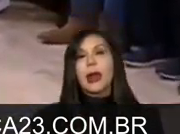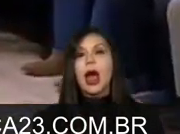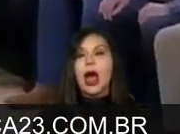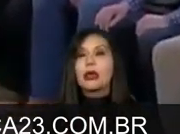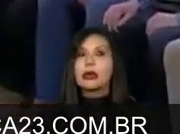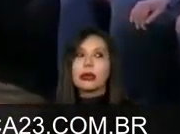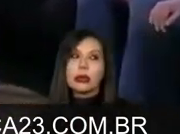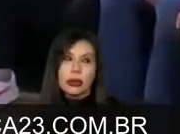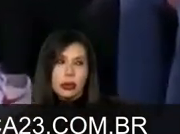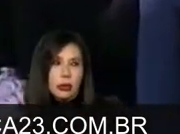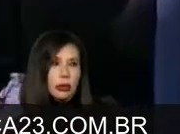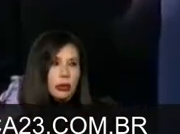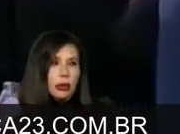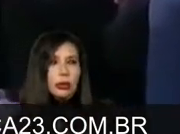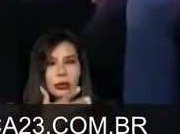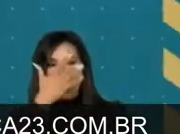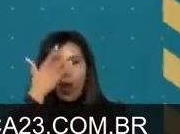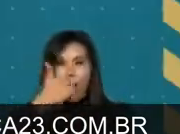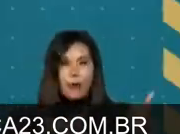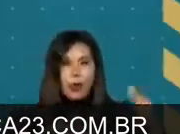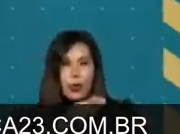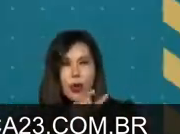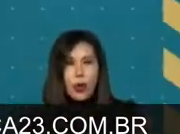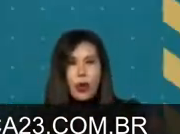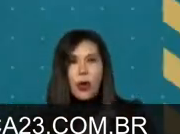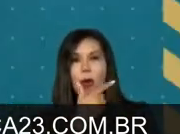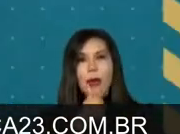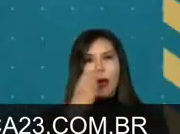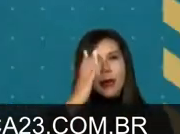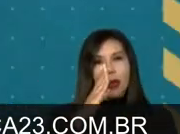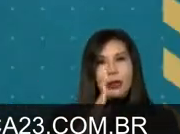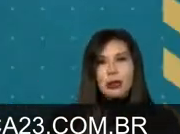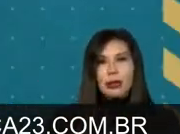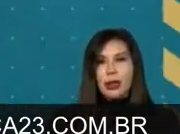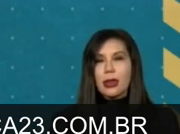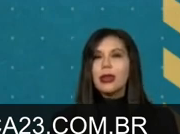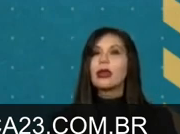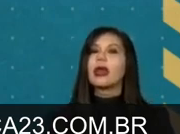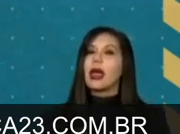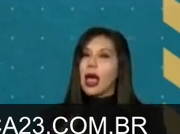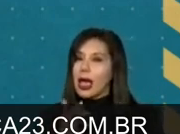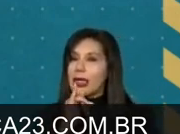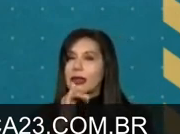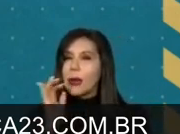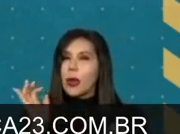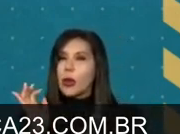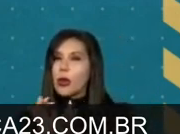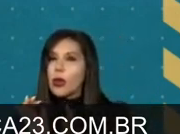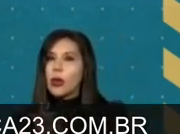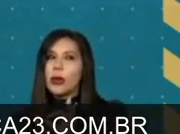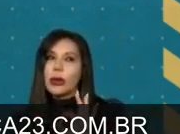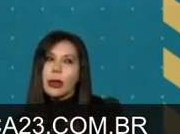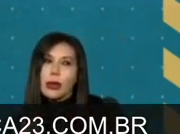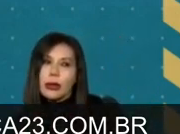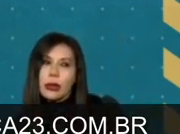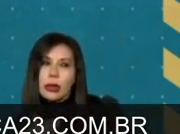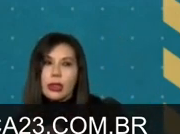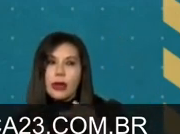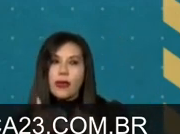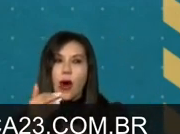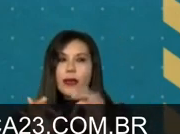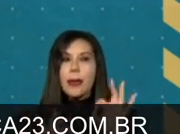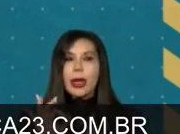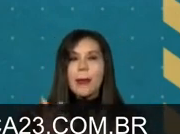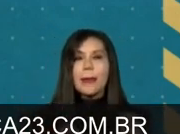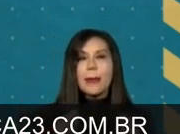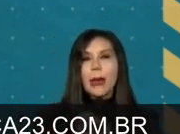dos cachorros grandes da NBA atuando na D-League, a liga voltada a desenvolver e preparar jogadores para